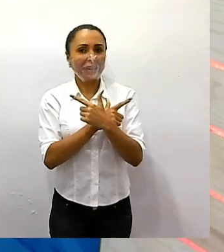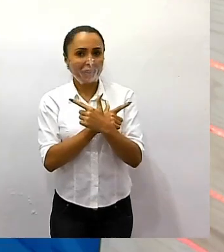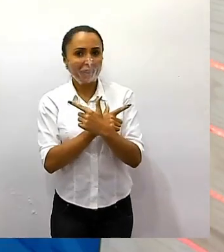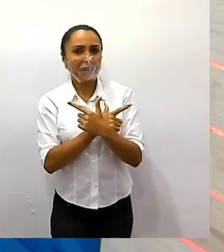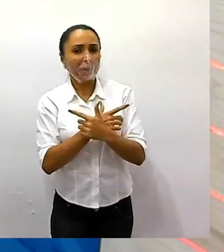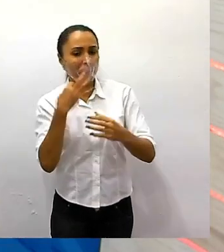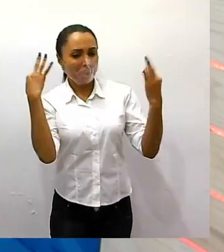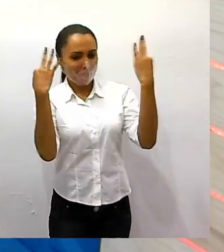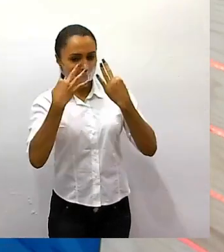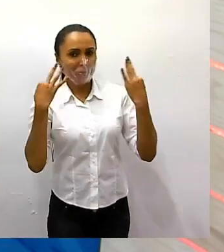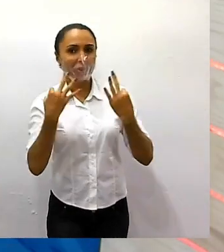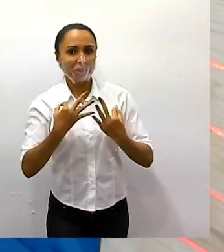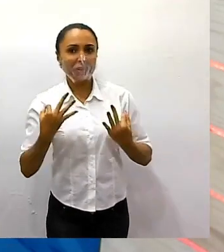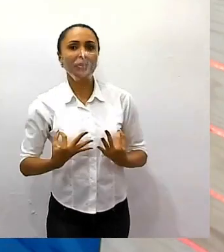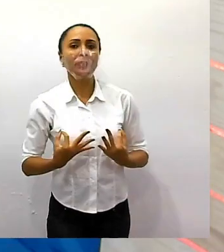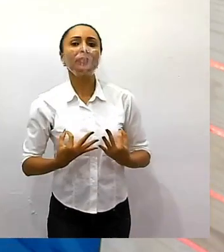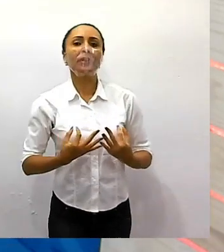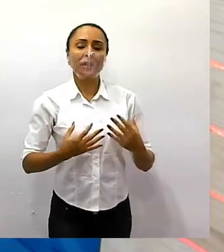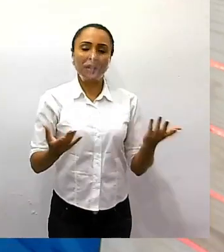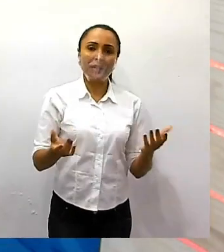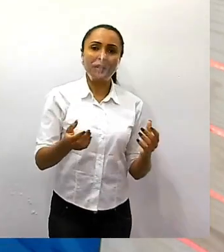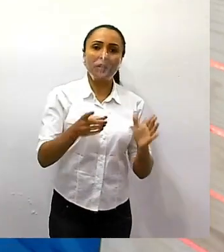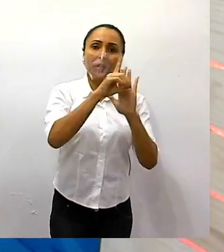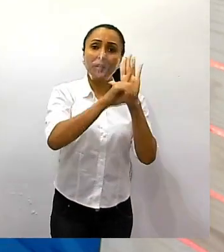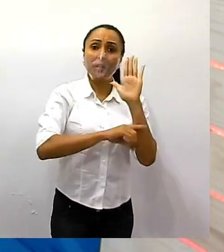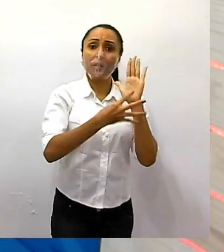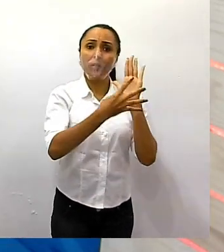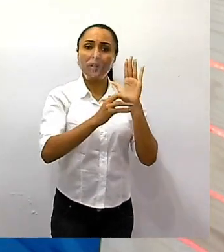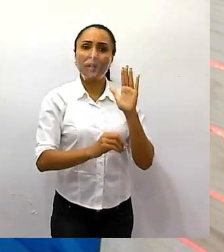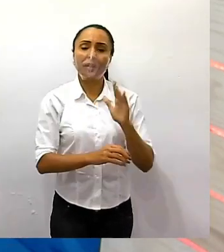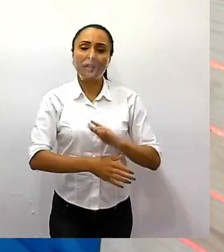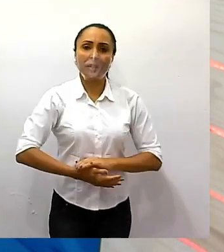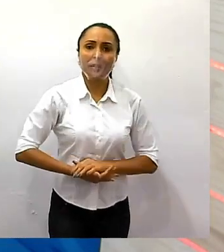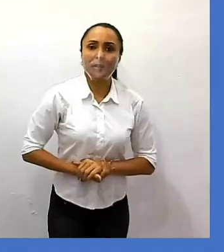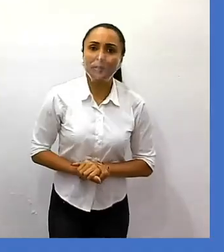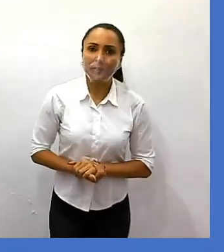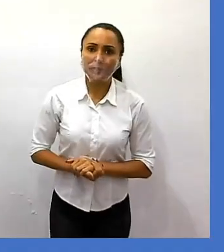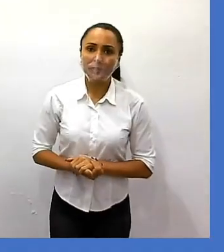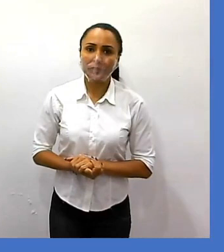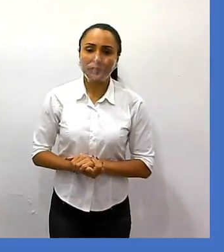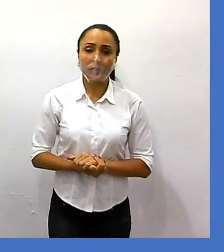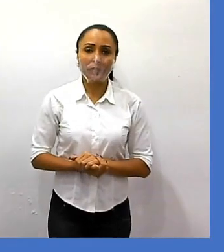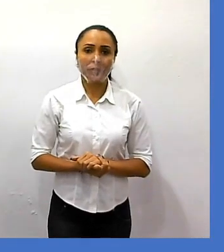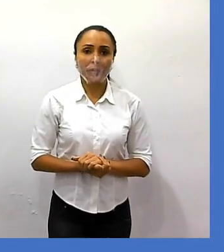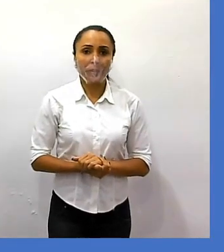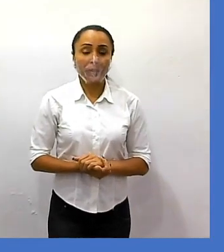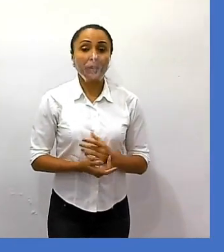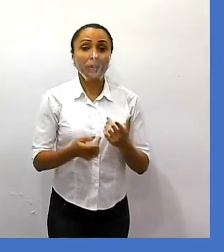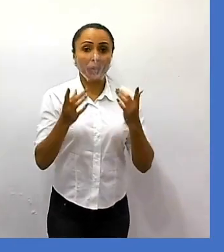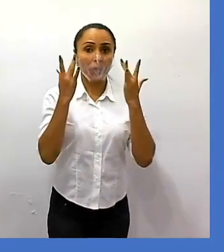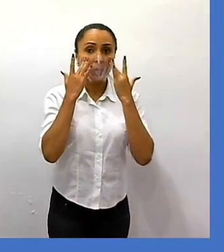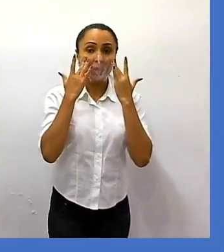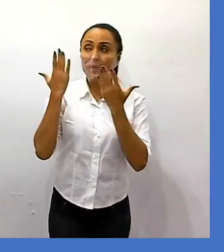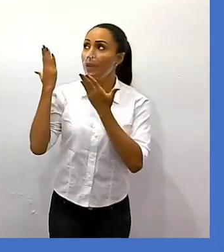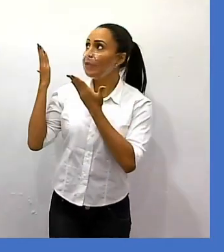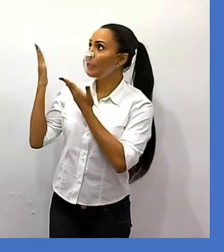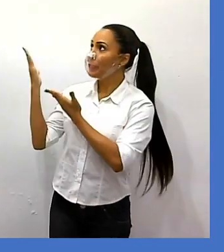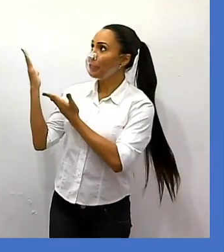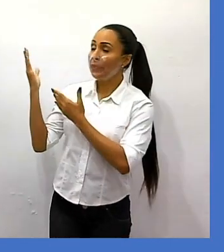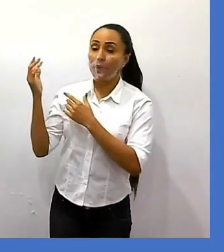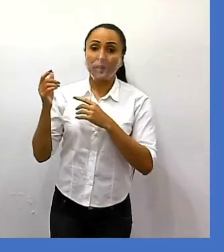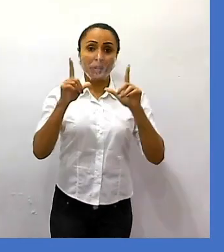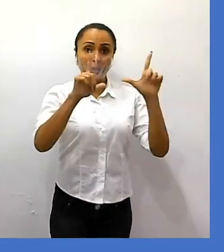da década de 40. Então, imagem na tela, Ana. Vocês vão ver aí, ó, nós temos duas fotos